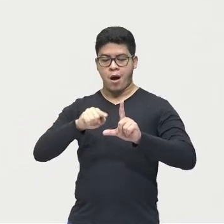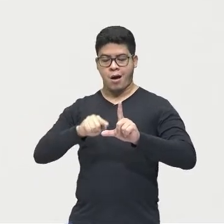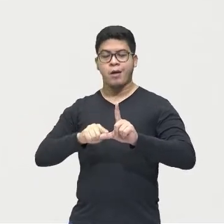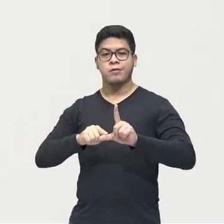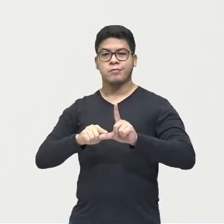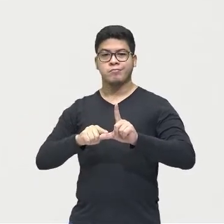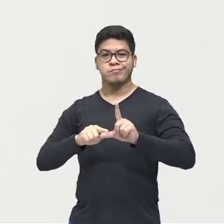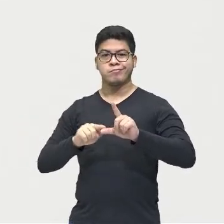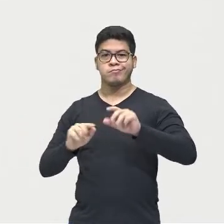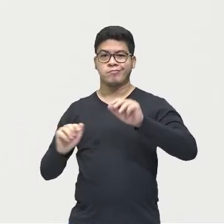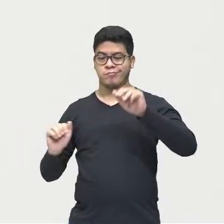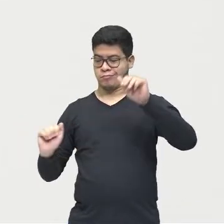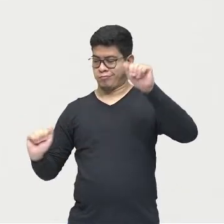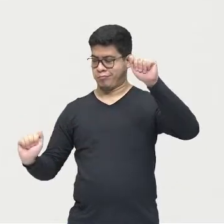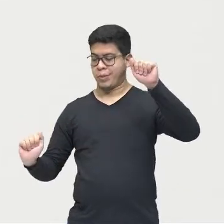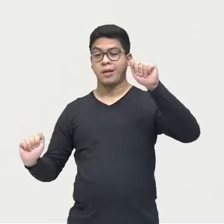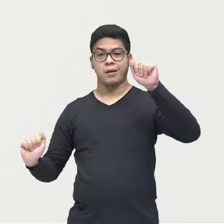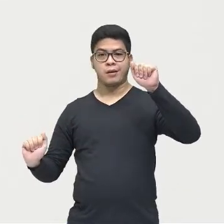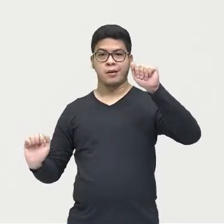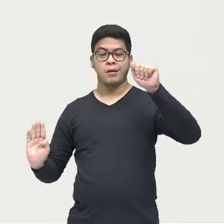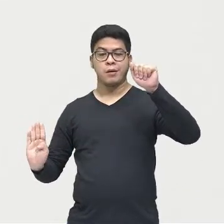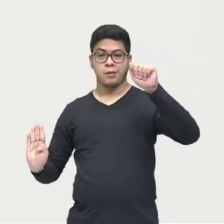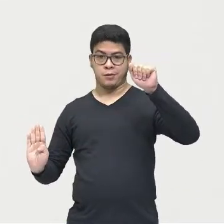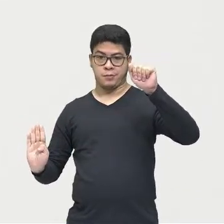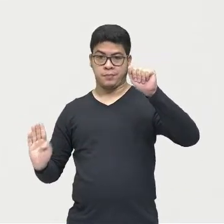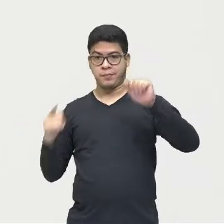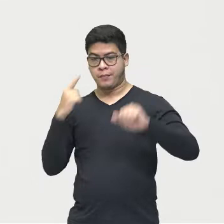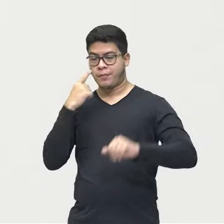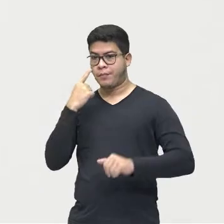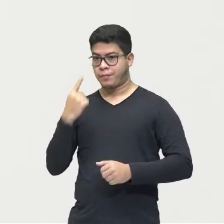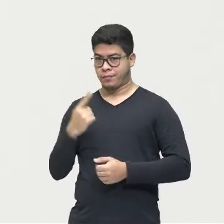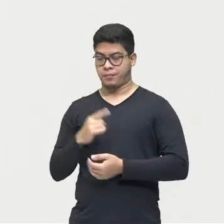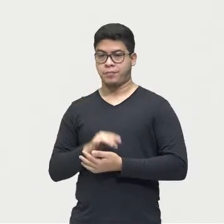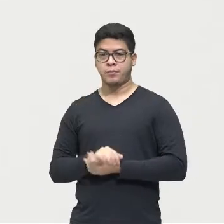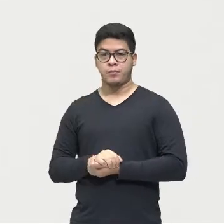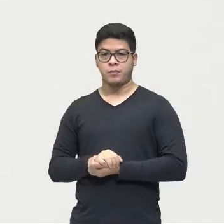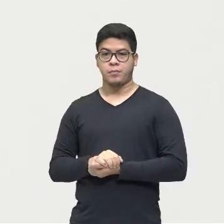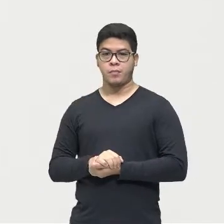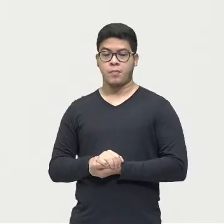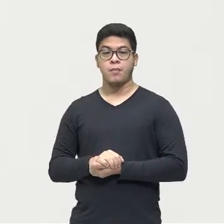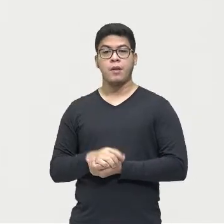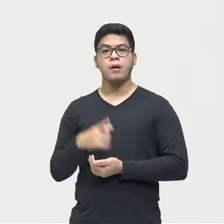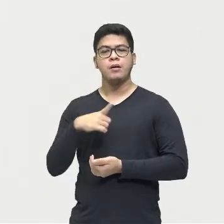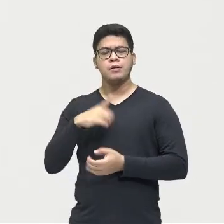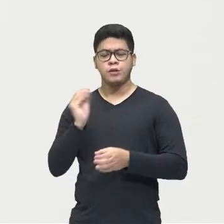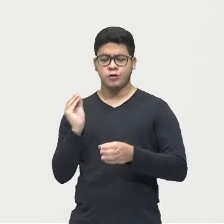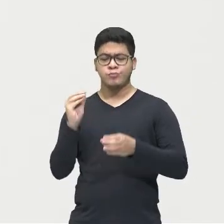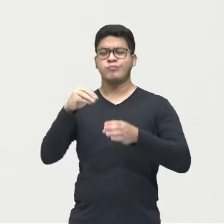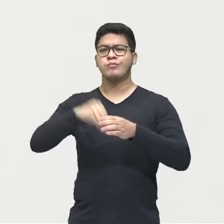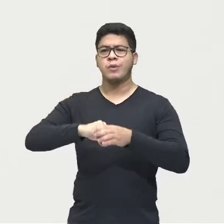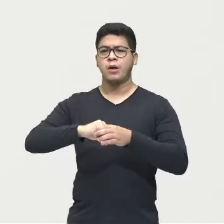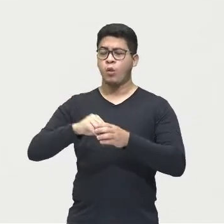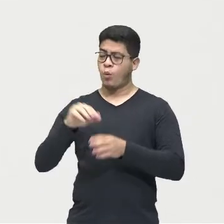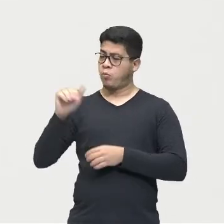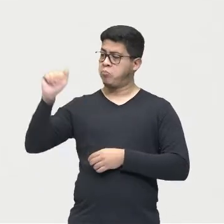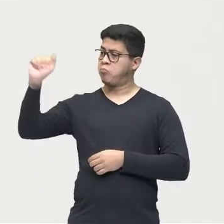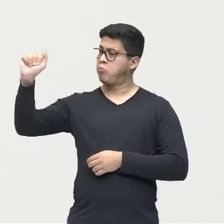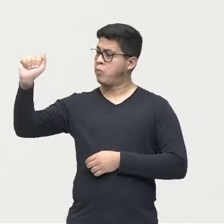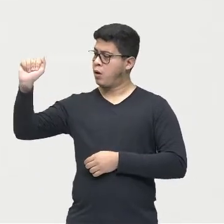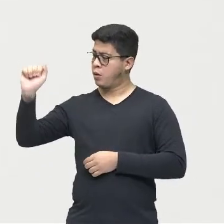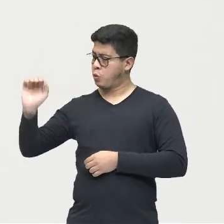essa região aqui. Temos o ângulo interno do vértice C, que é essa região aqui.